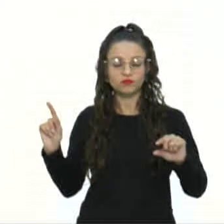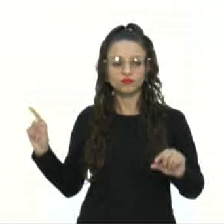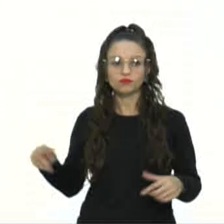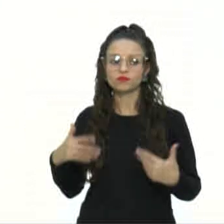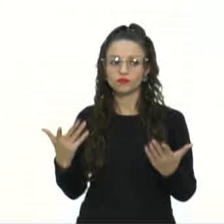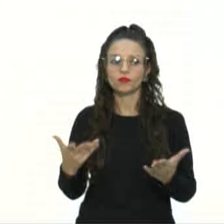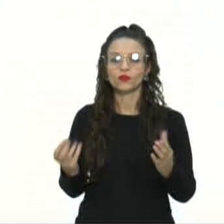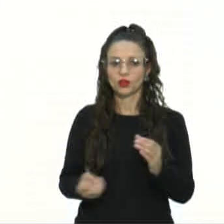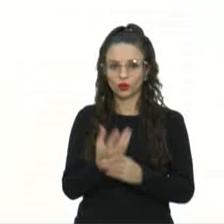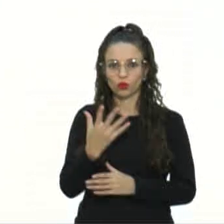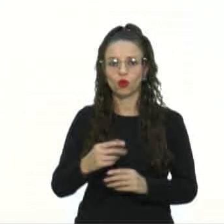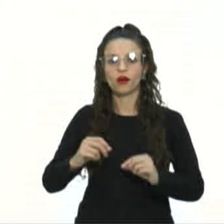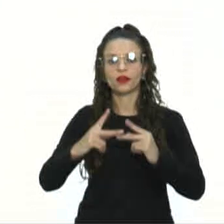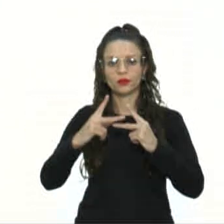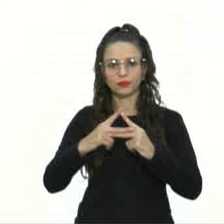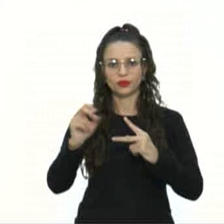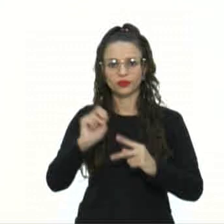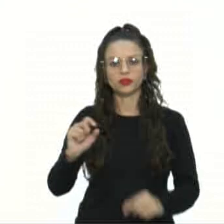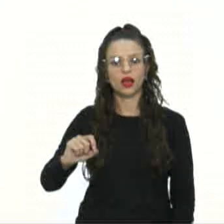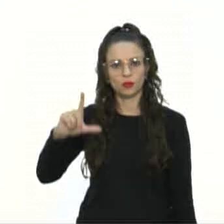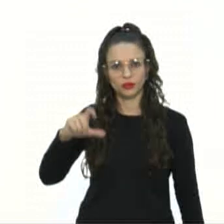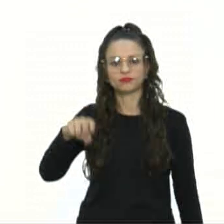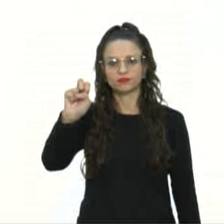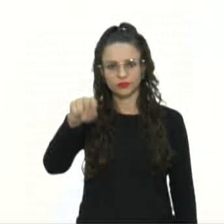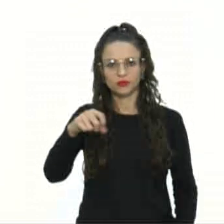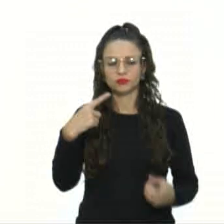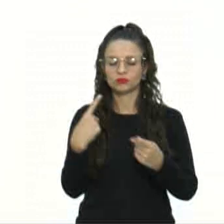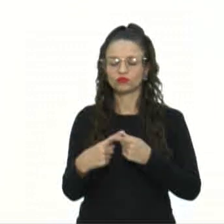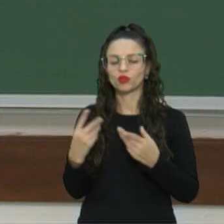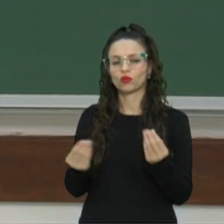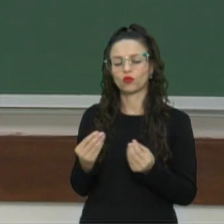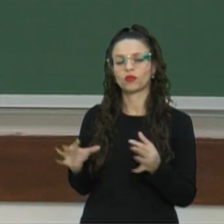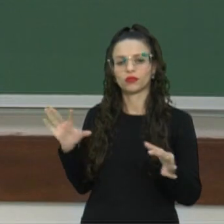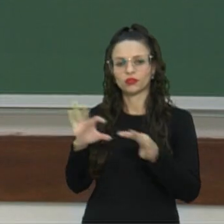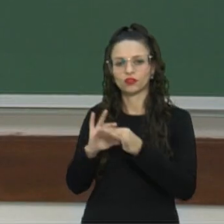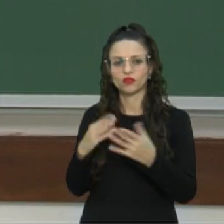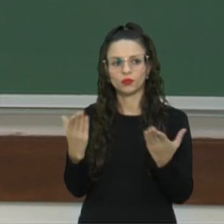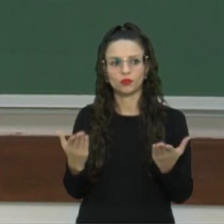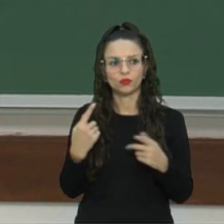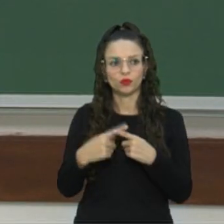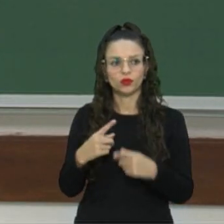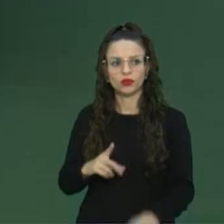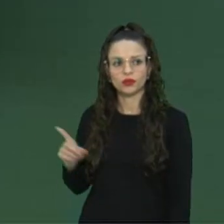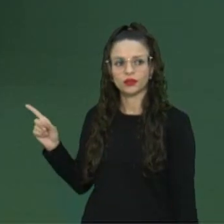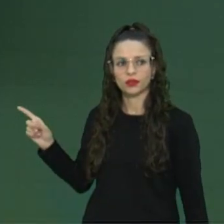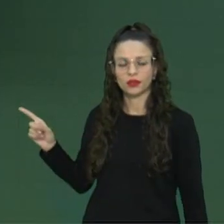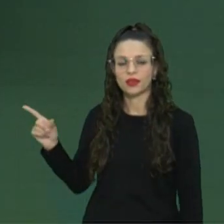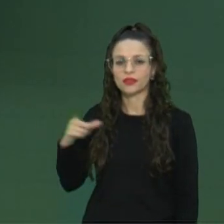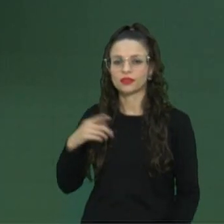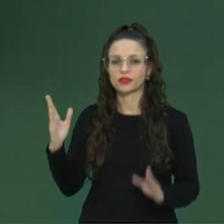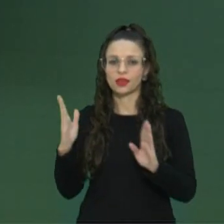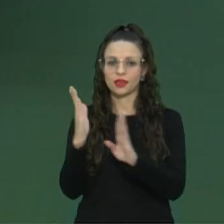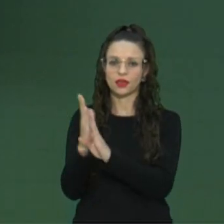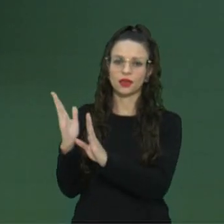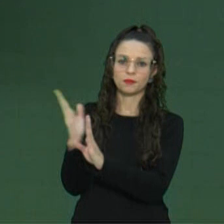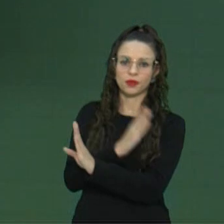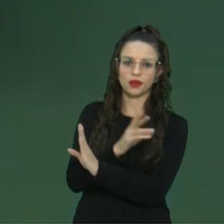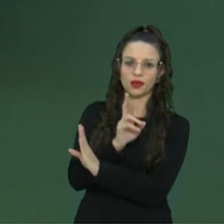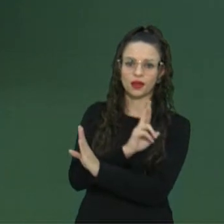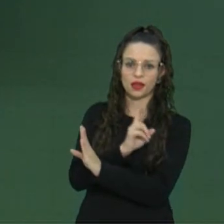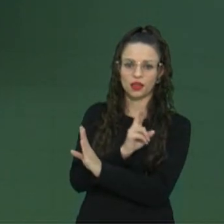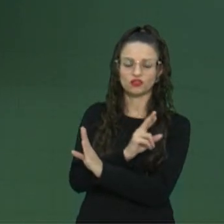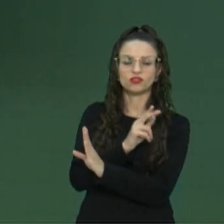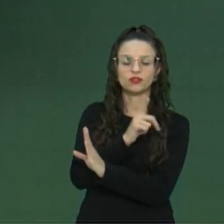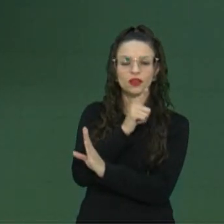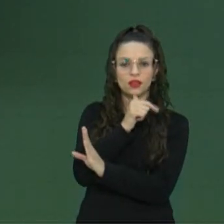gasoso, ocorre com aumento de entropia. Sim, como que eu posso identificar isso aqui? Porque eu tenho os reagentes, um líquido e outro gasoso,